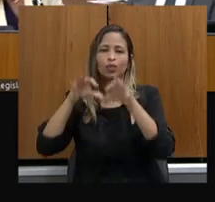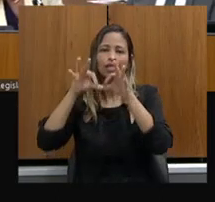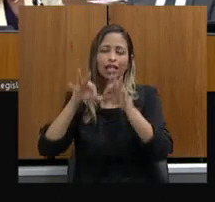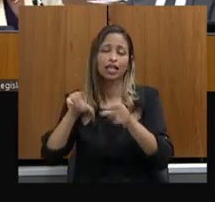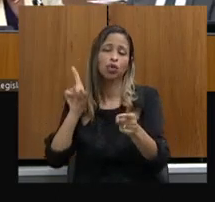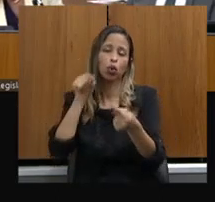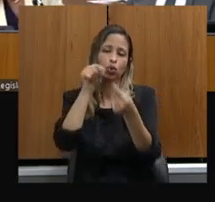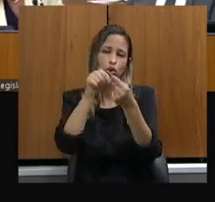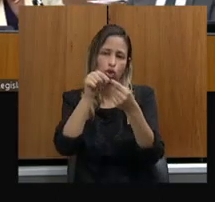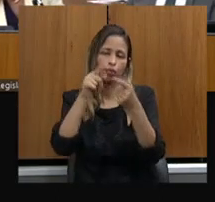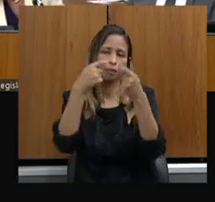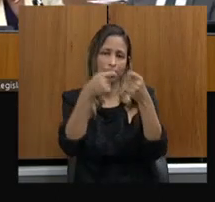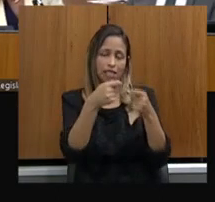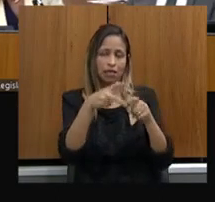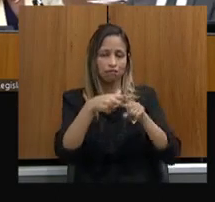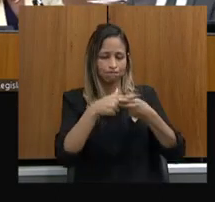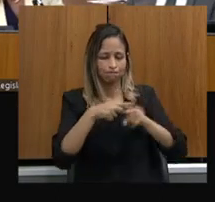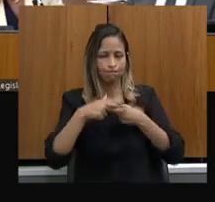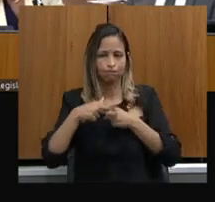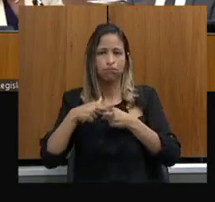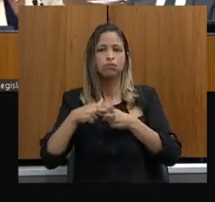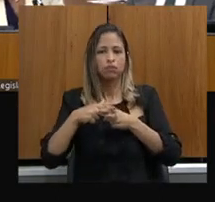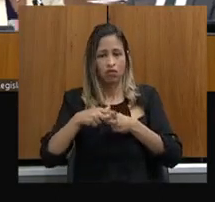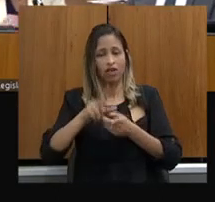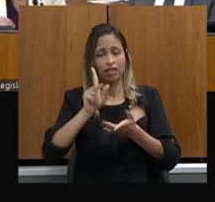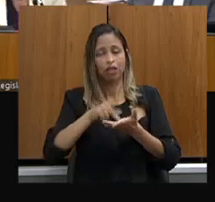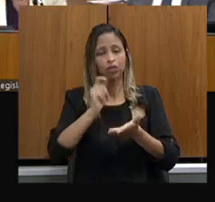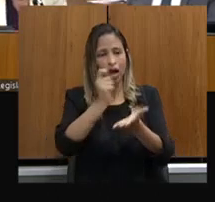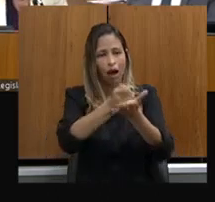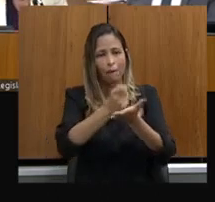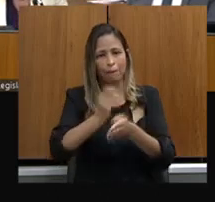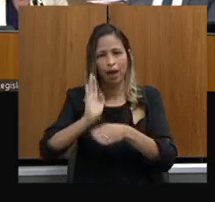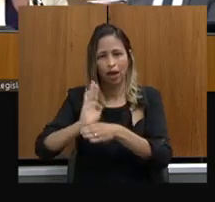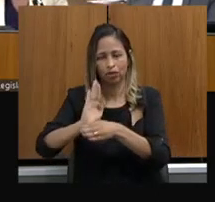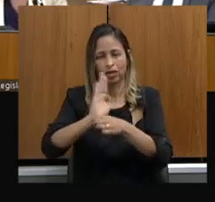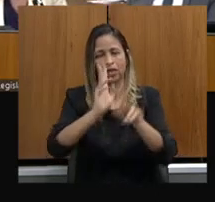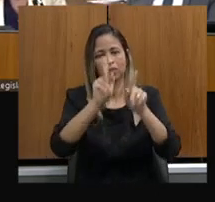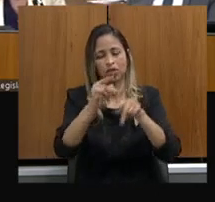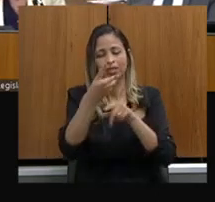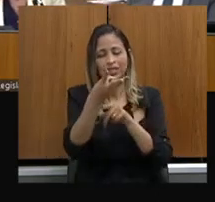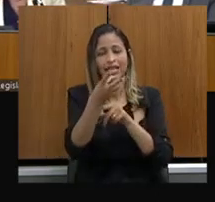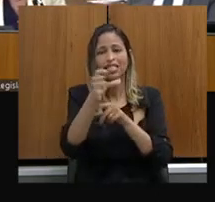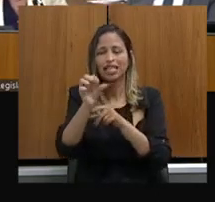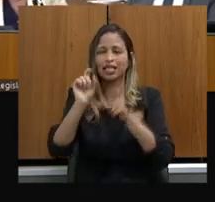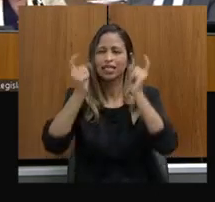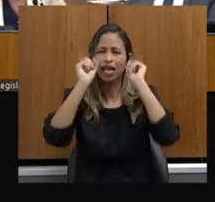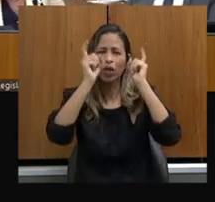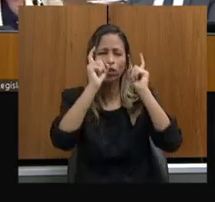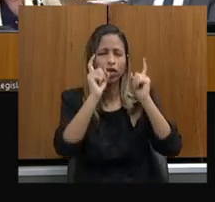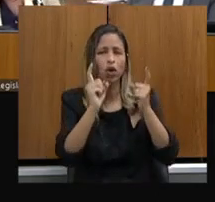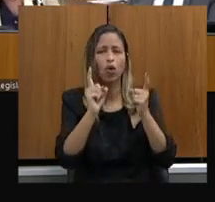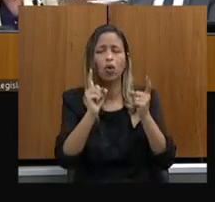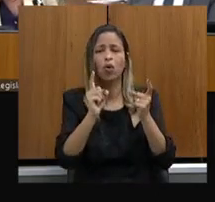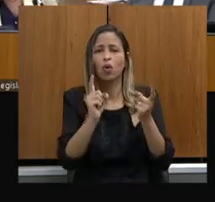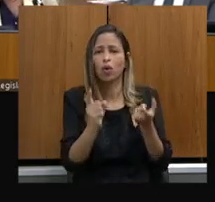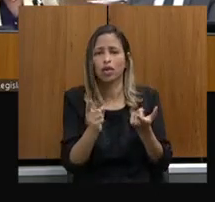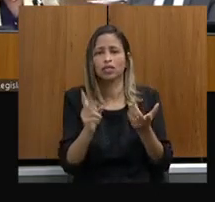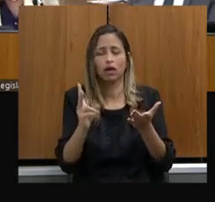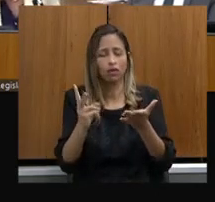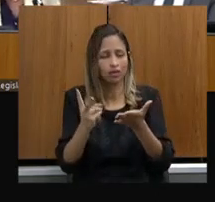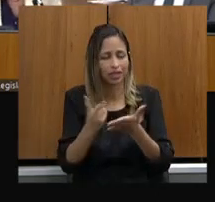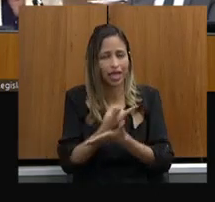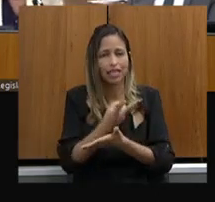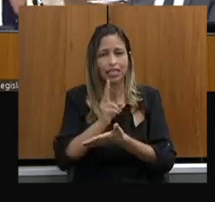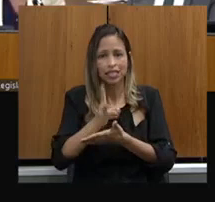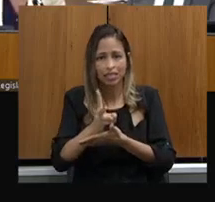é necessário para preparação do Rio Doce finalmente aconteça são mais de 300 reuniões realizadas nesse processo de pactuação